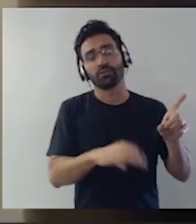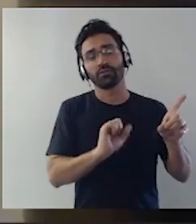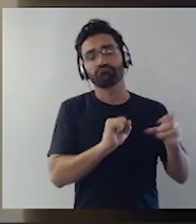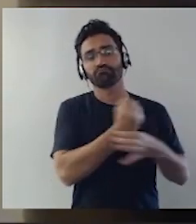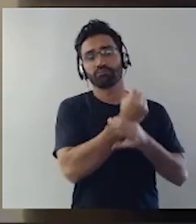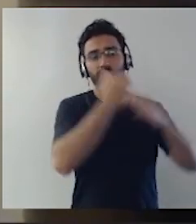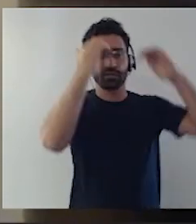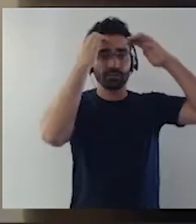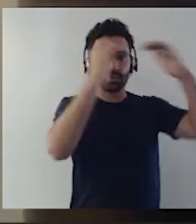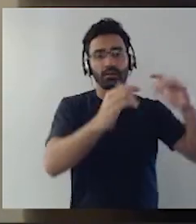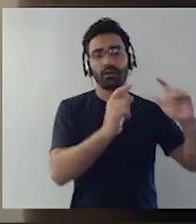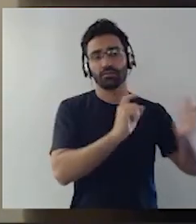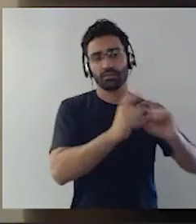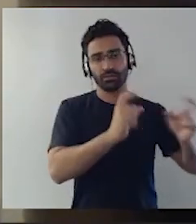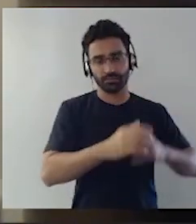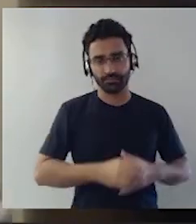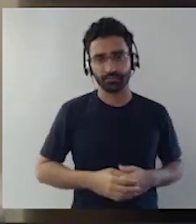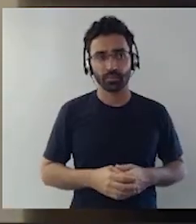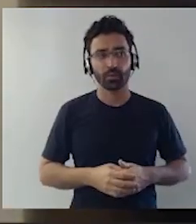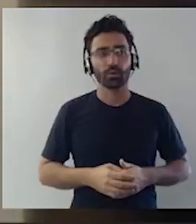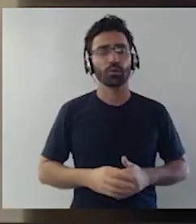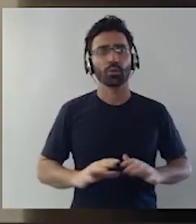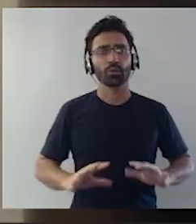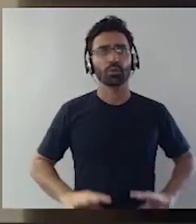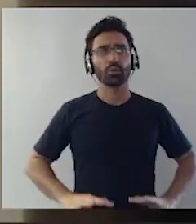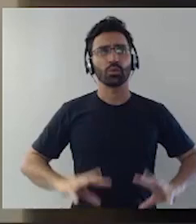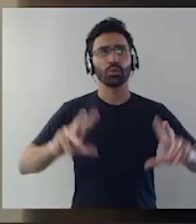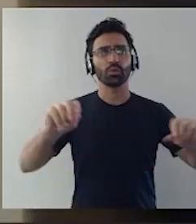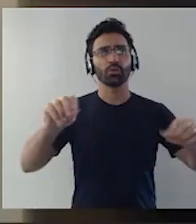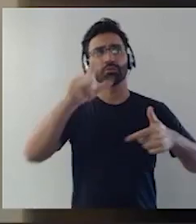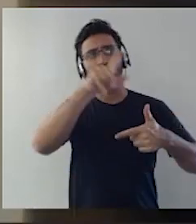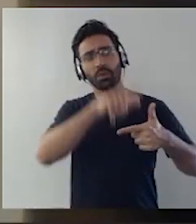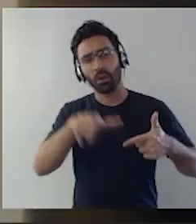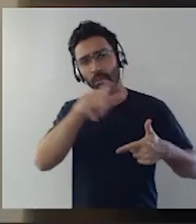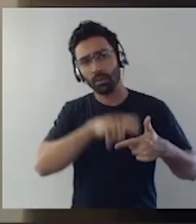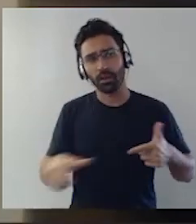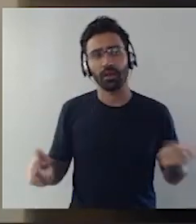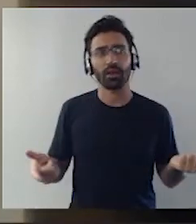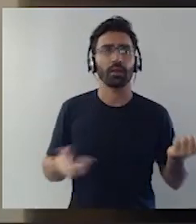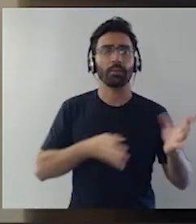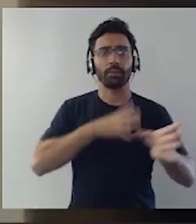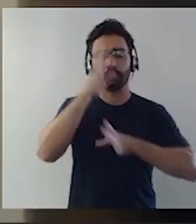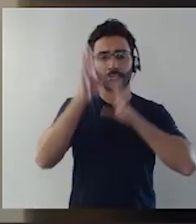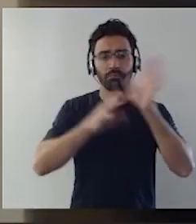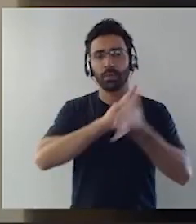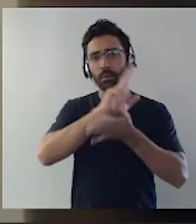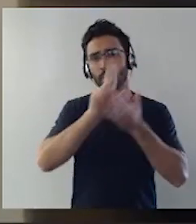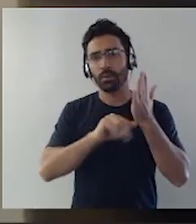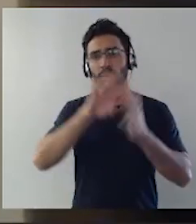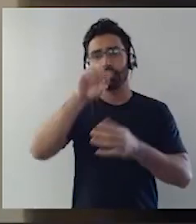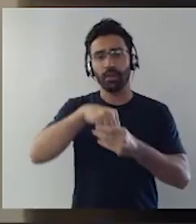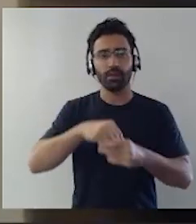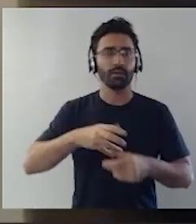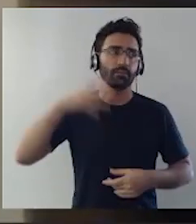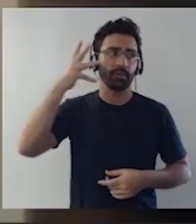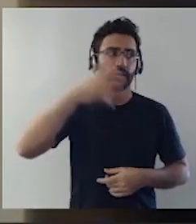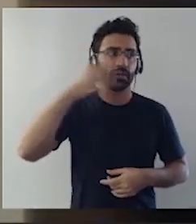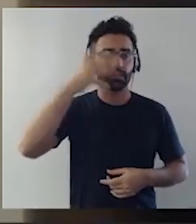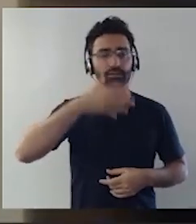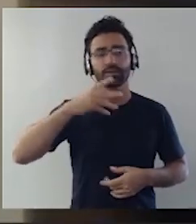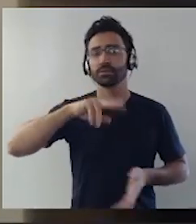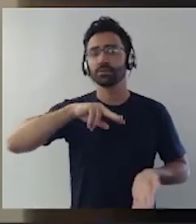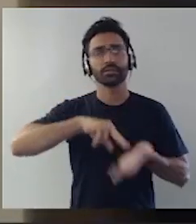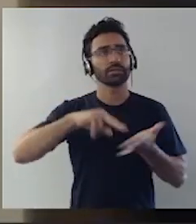nossa Constituição. Todos os problemas, as dicotomias colocadas em nosso painel demonstram